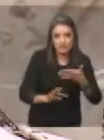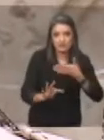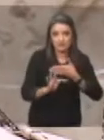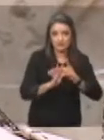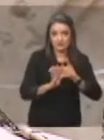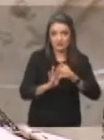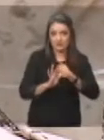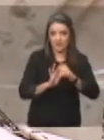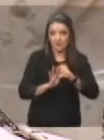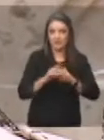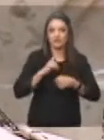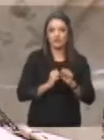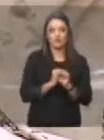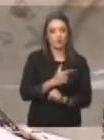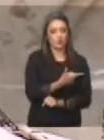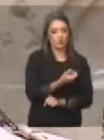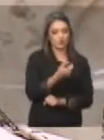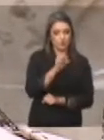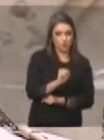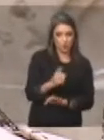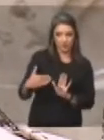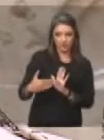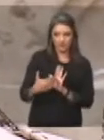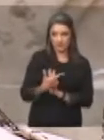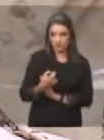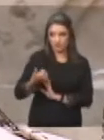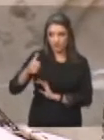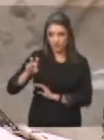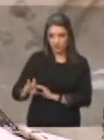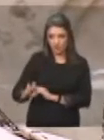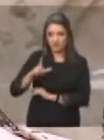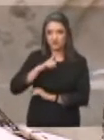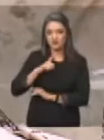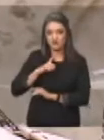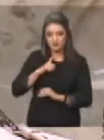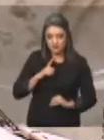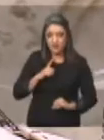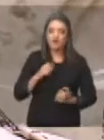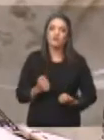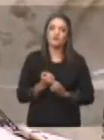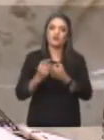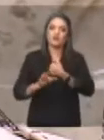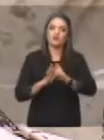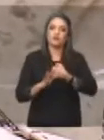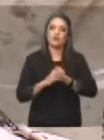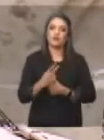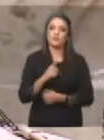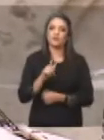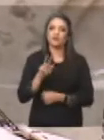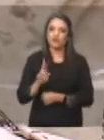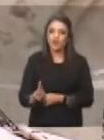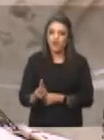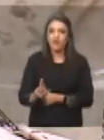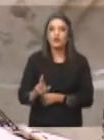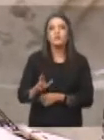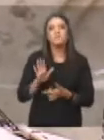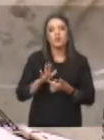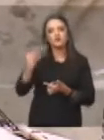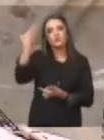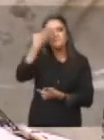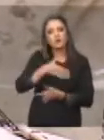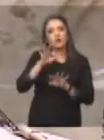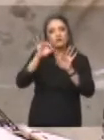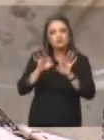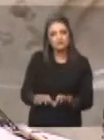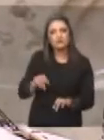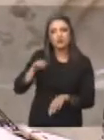feito entre 2008 e 2015 pela assessoria técnica da PGR comprova a existência da autoria dos fatos